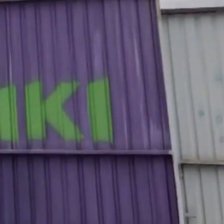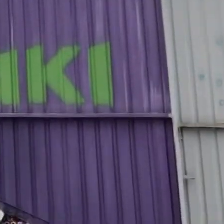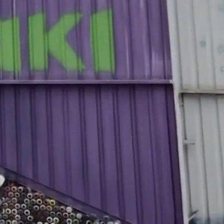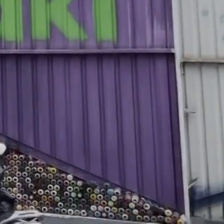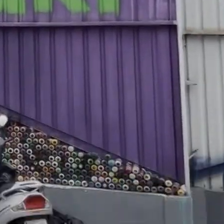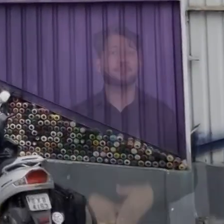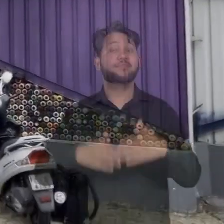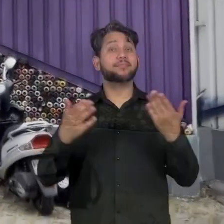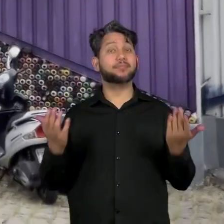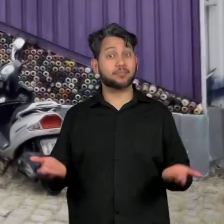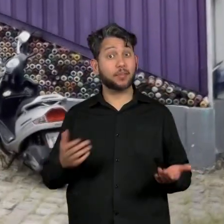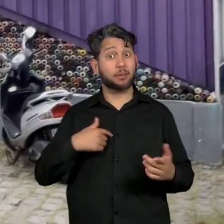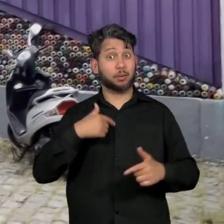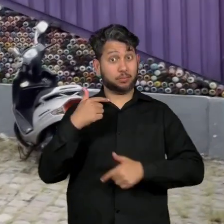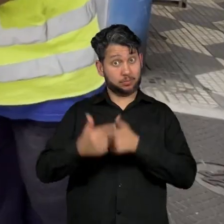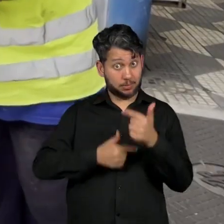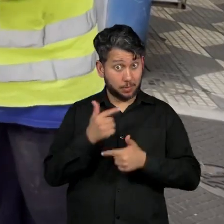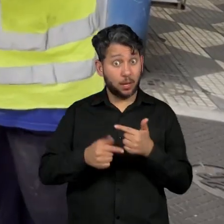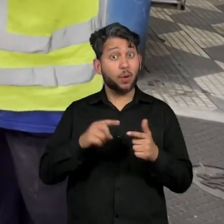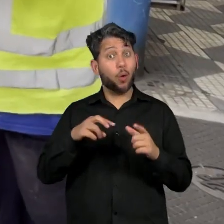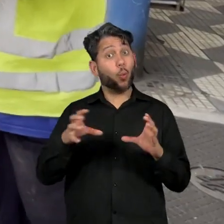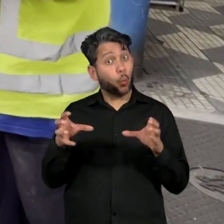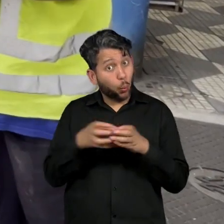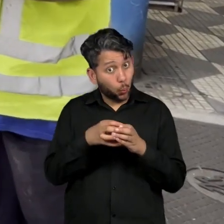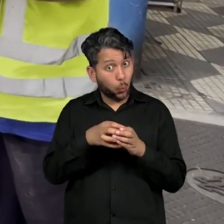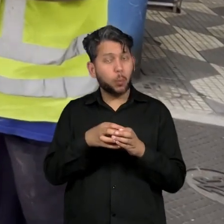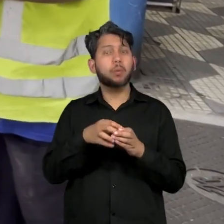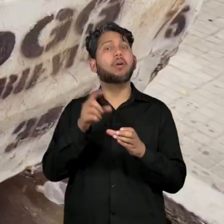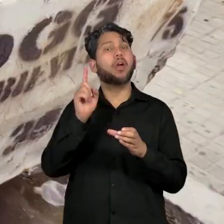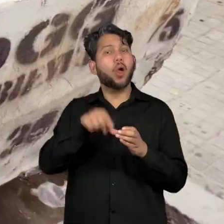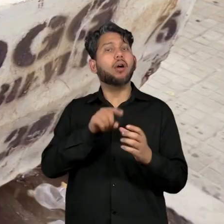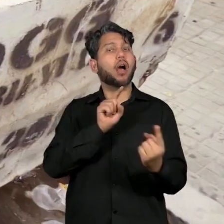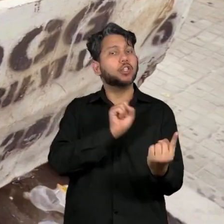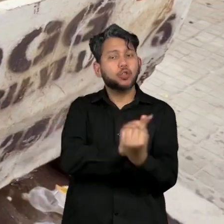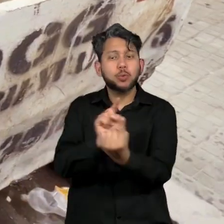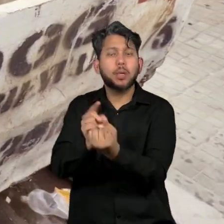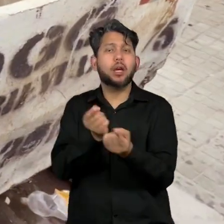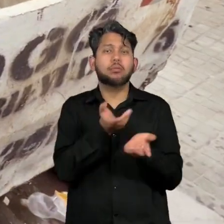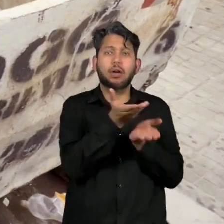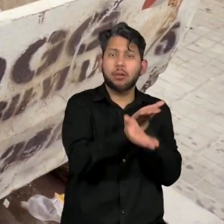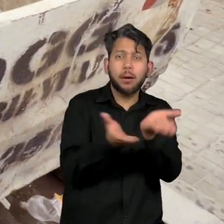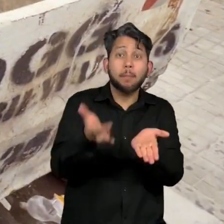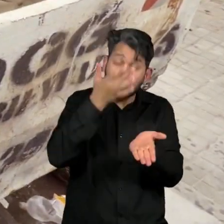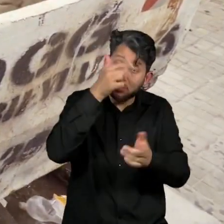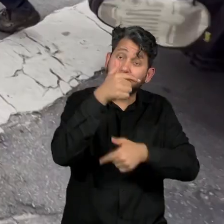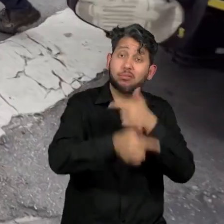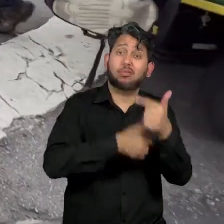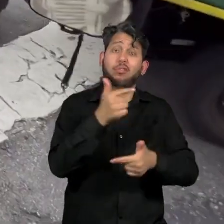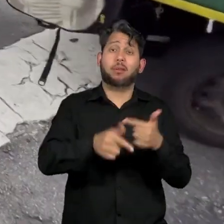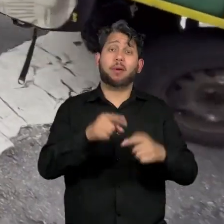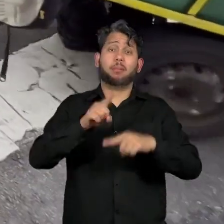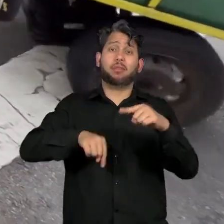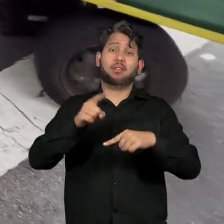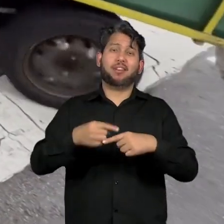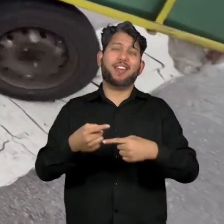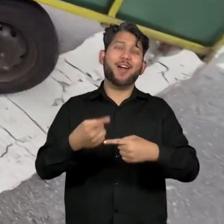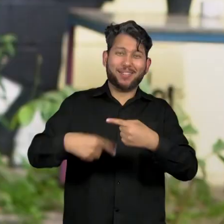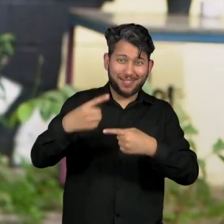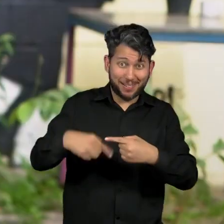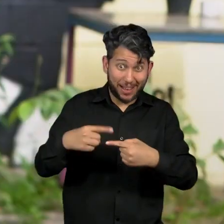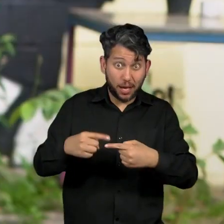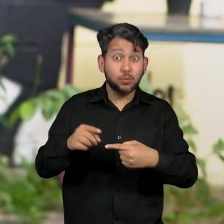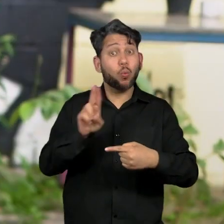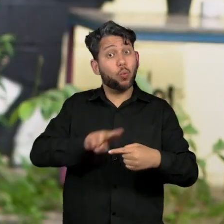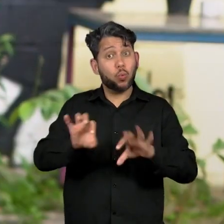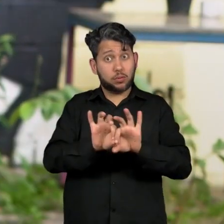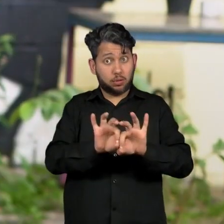Pimp My Carroça é uma organização social que visa atender catadores informais, né, de materiais recicláveis que trabalham nas grandes cidades com carroças.